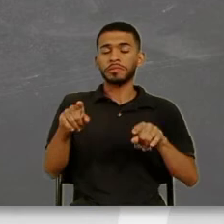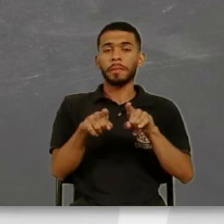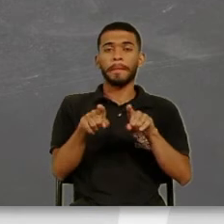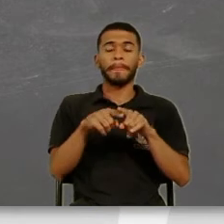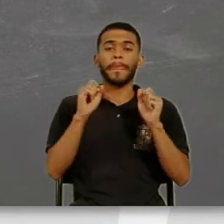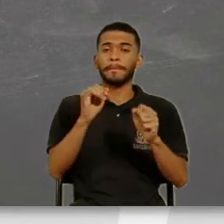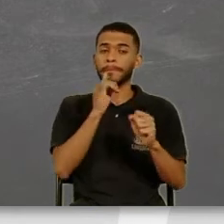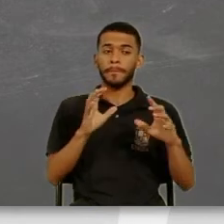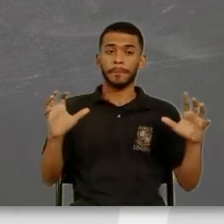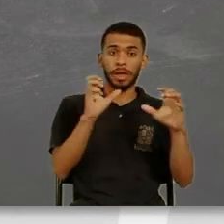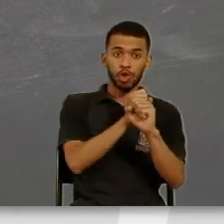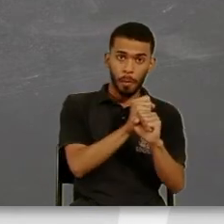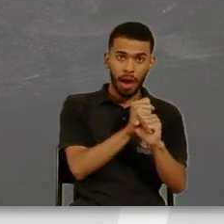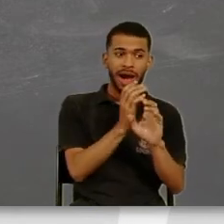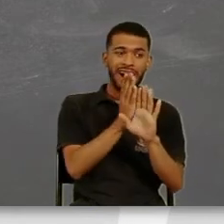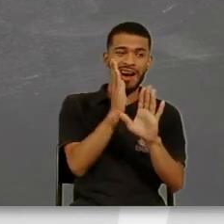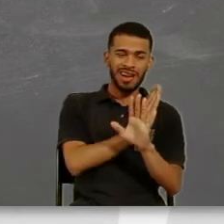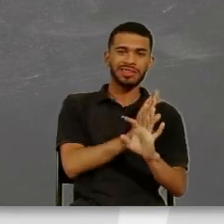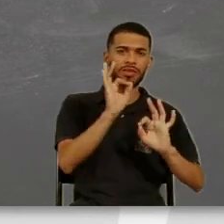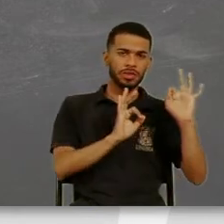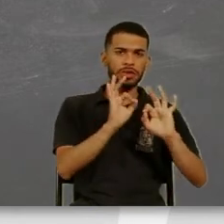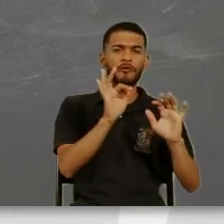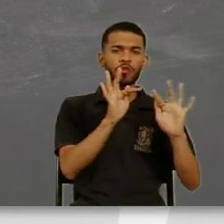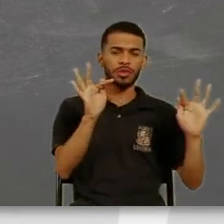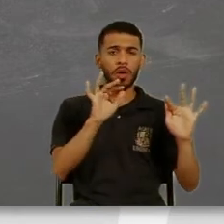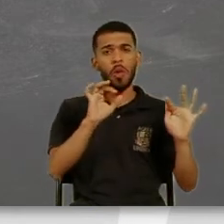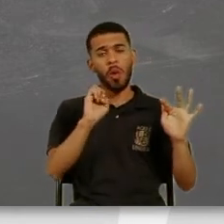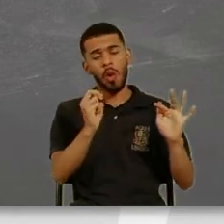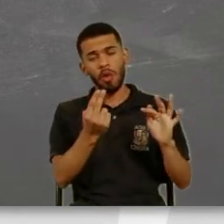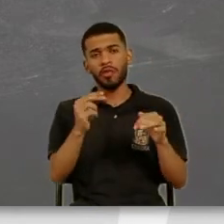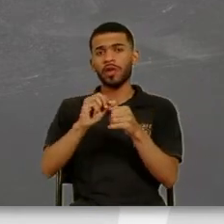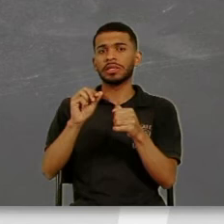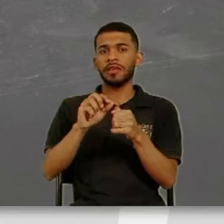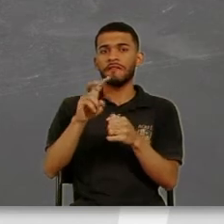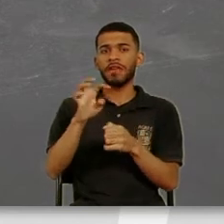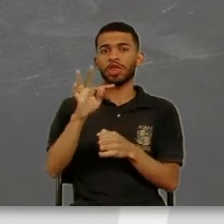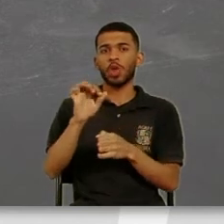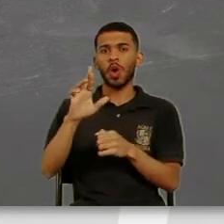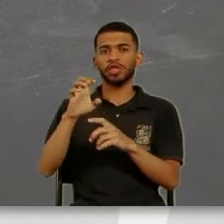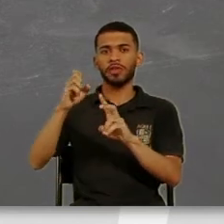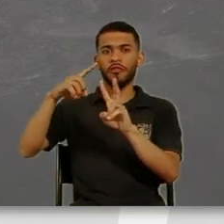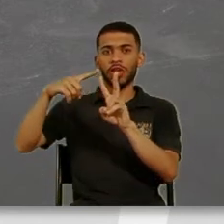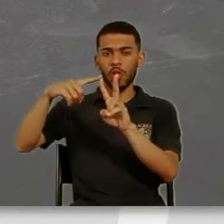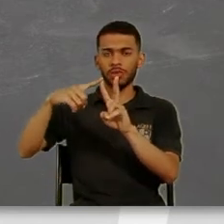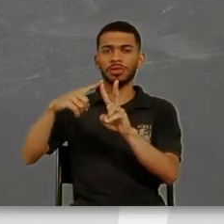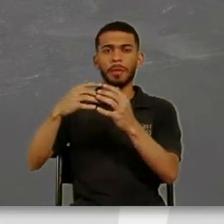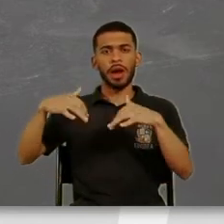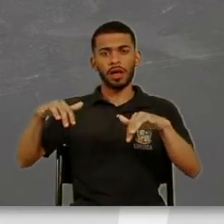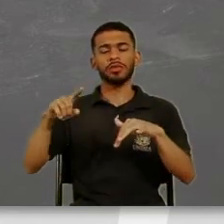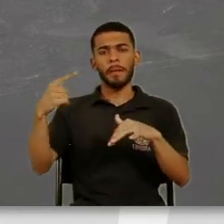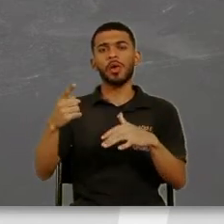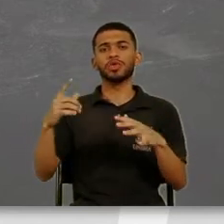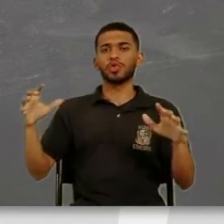faz eu somar os vetores antes de aplicar a função ou aplicar a função nos vetores separados para depois somar, e